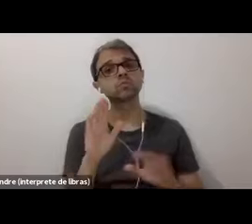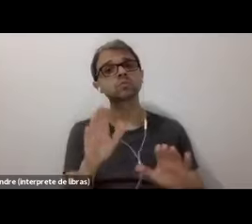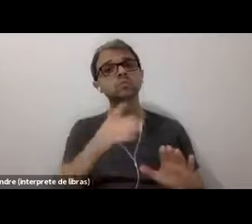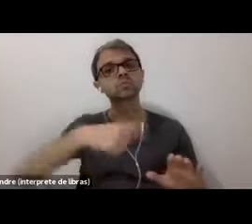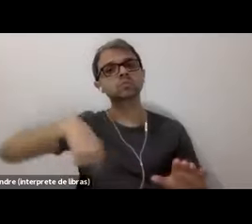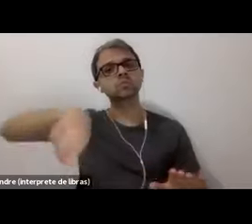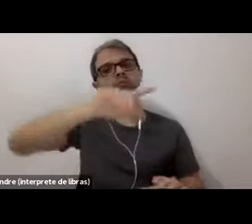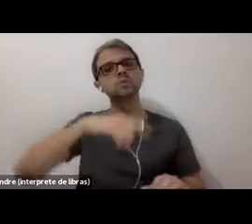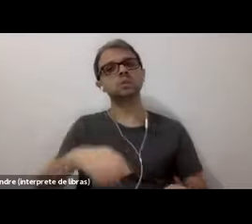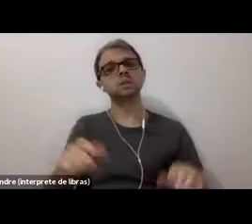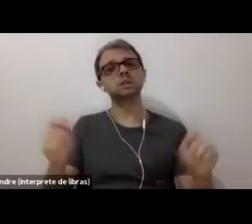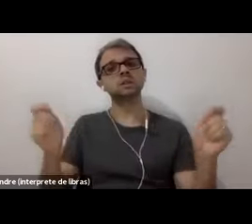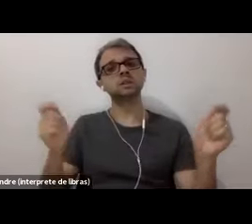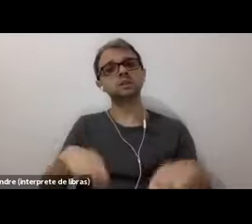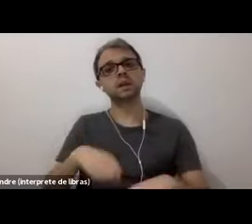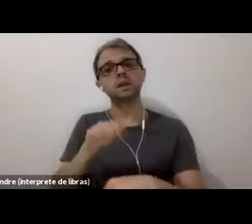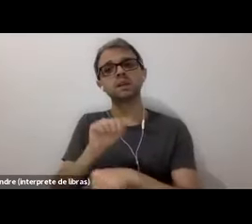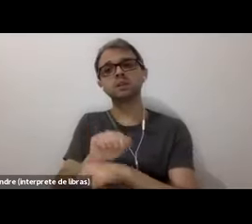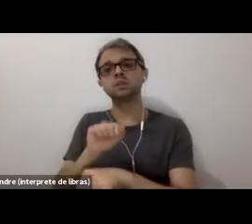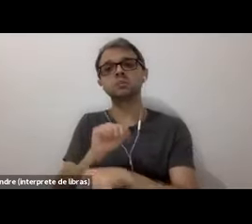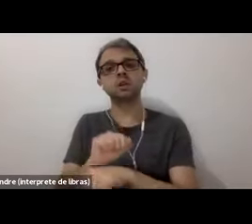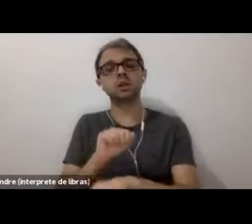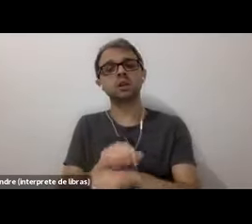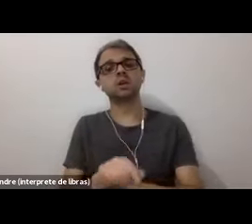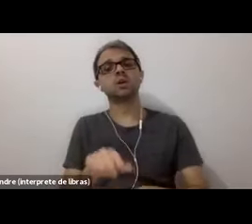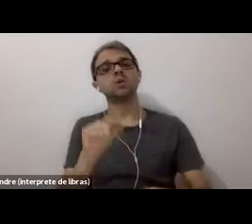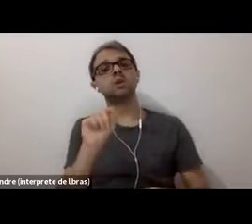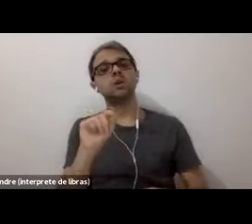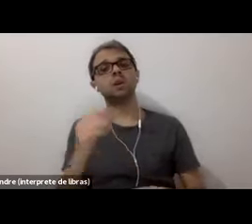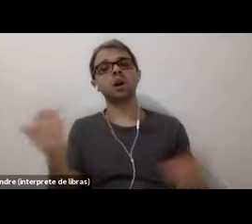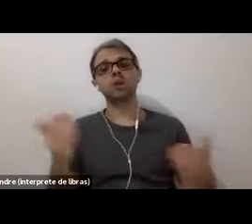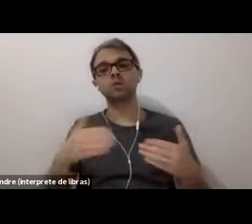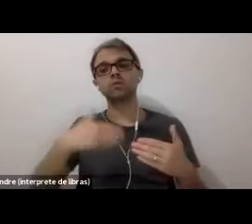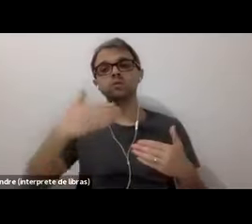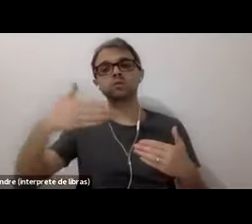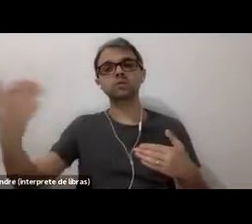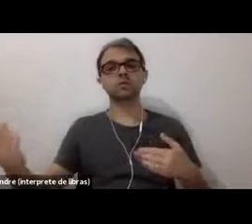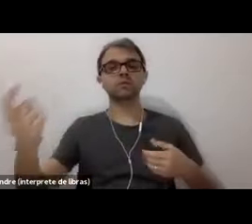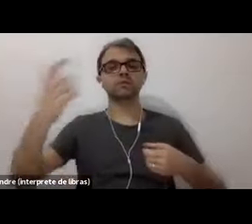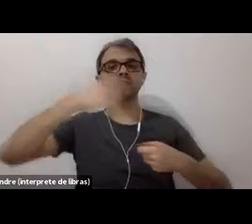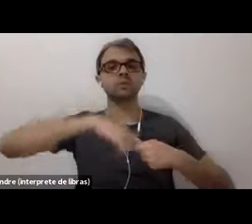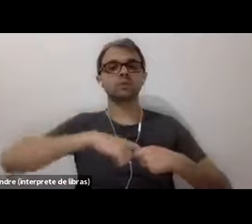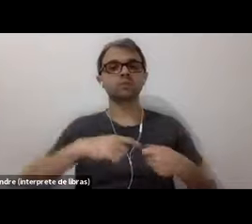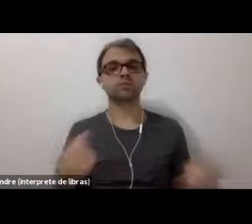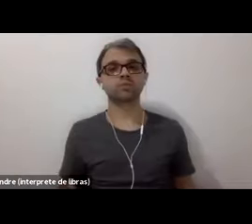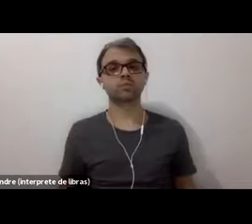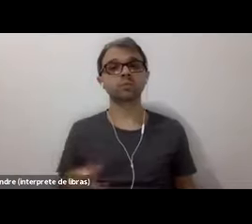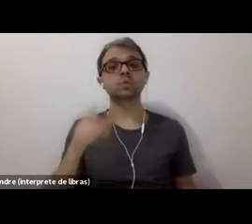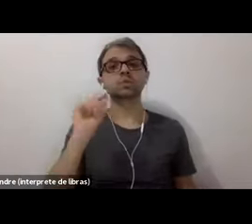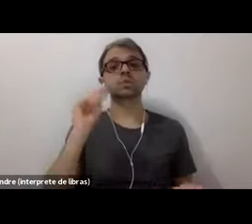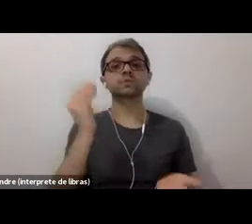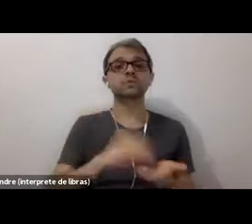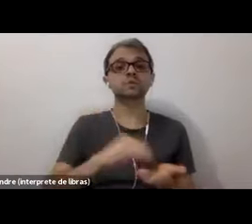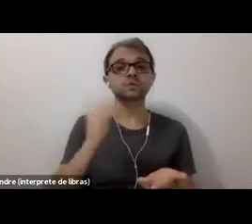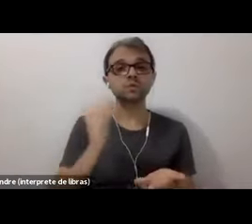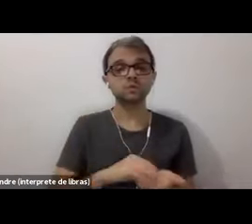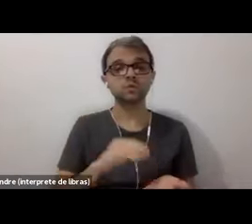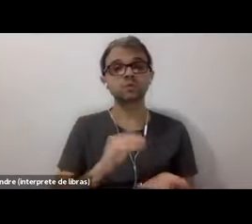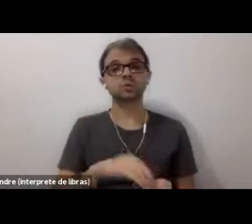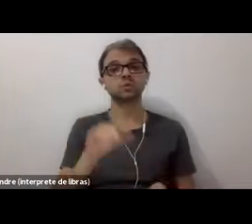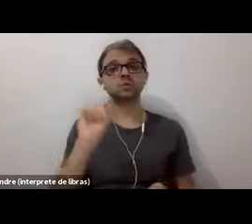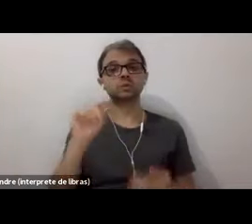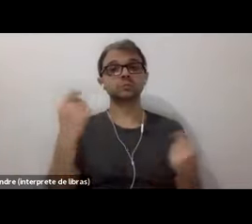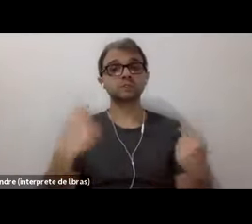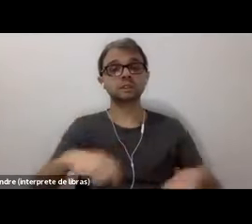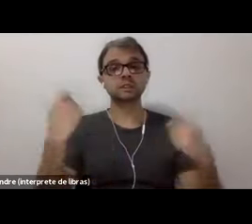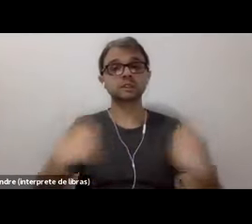para os pequenos, né? Como vai ser esse preparo? O que é indispensável do ponto de vista pedagógico e como a gente poderia orientar as